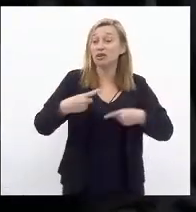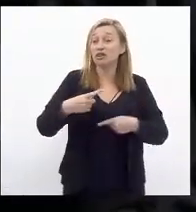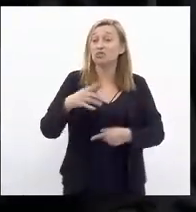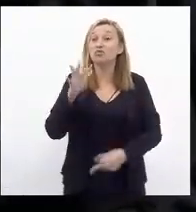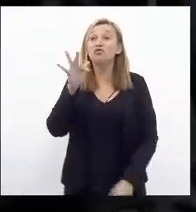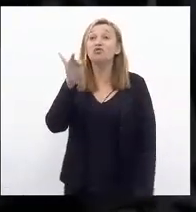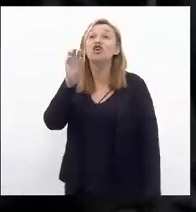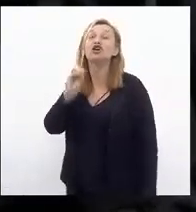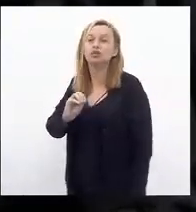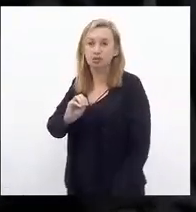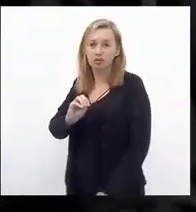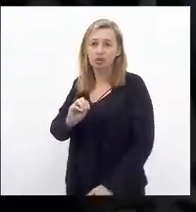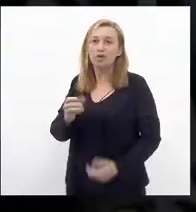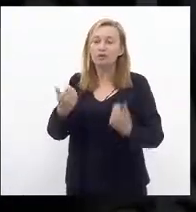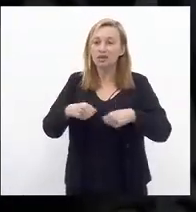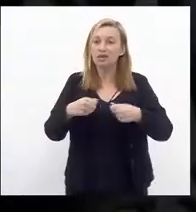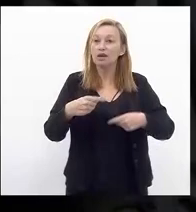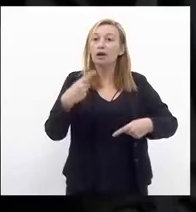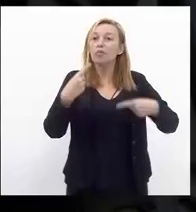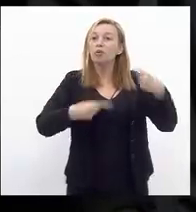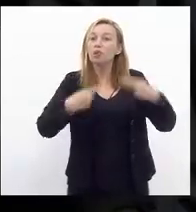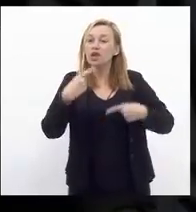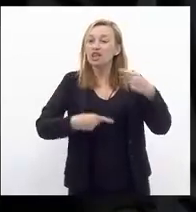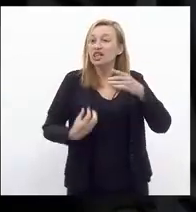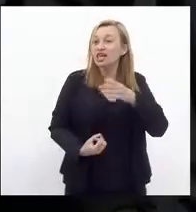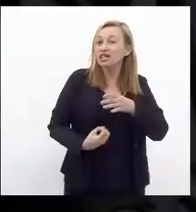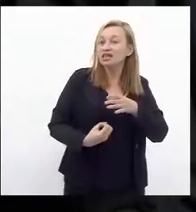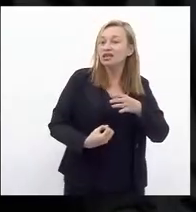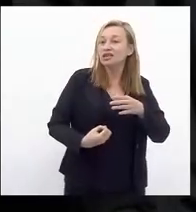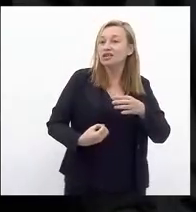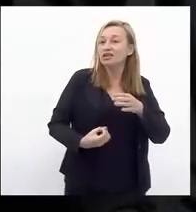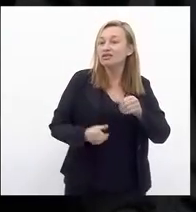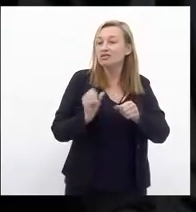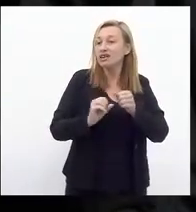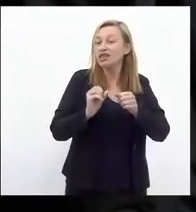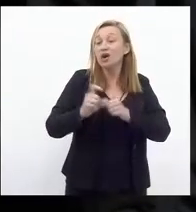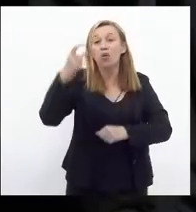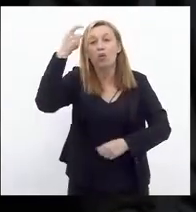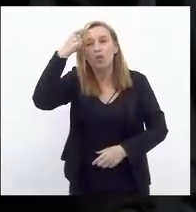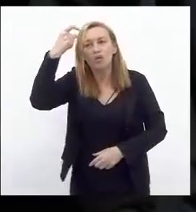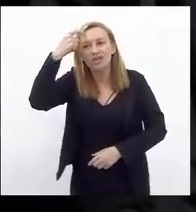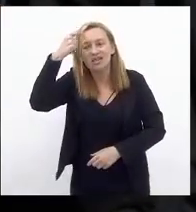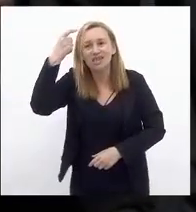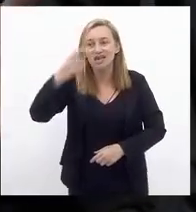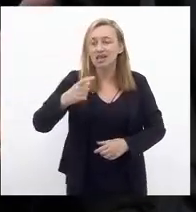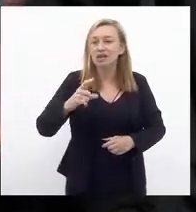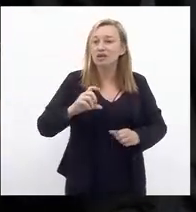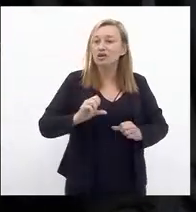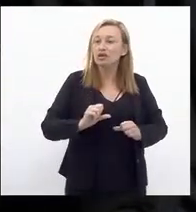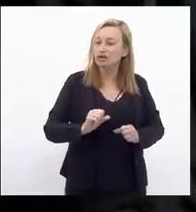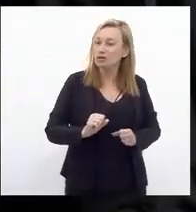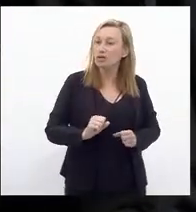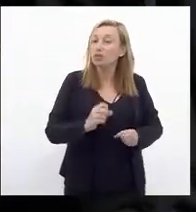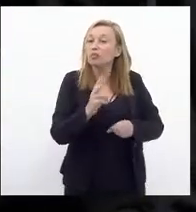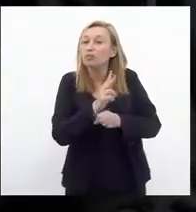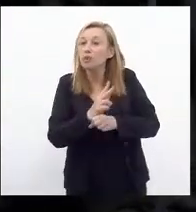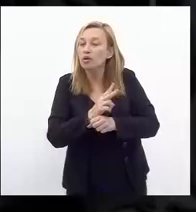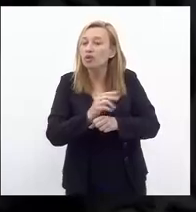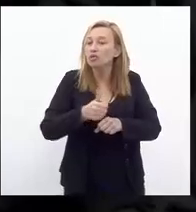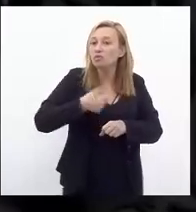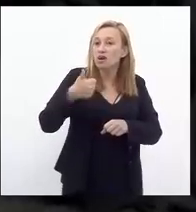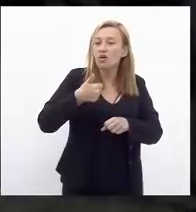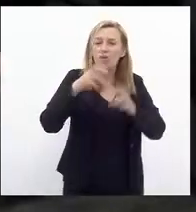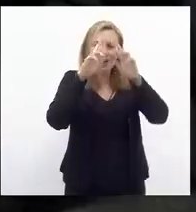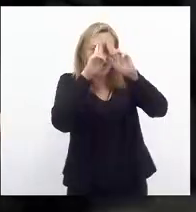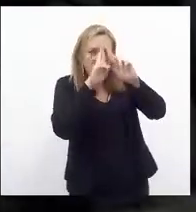nós temos que fazer política exatamente com bom senso postando aquilo principalmente